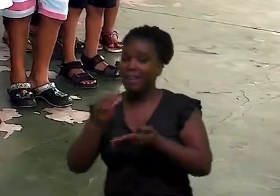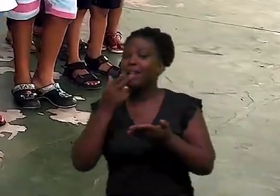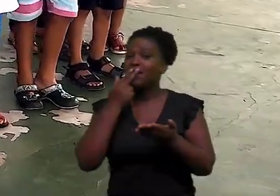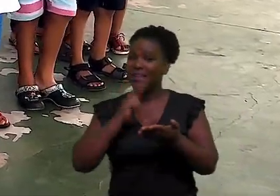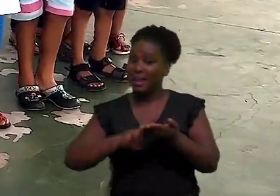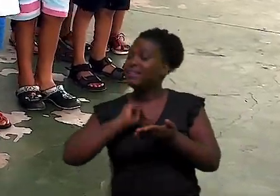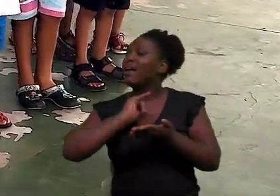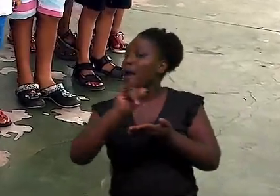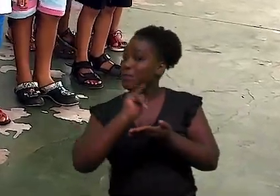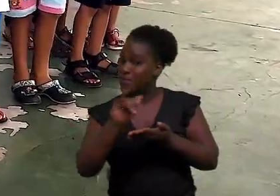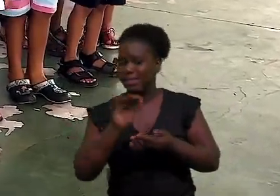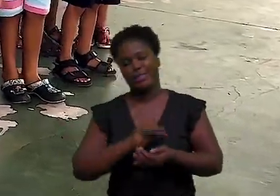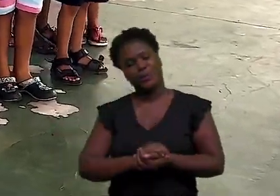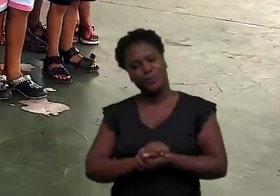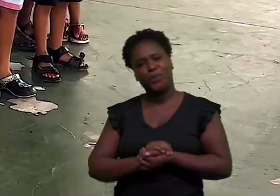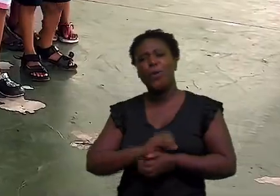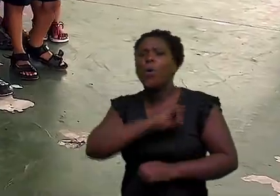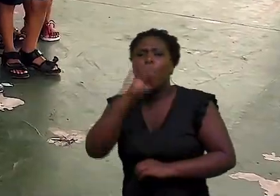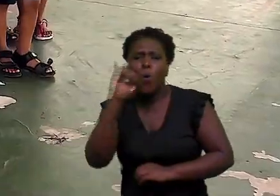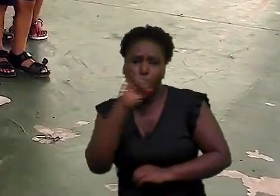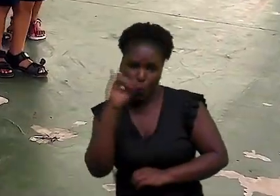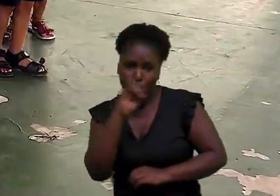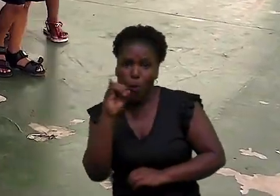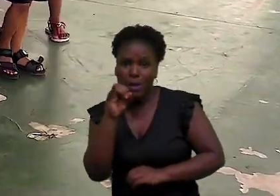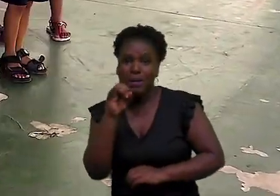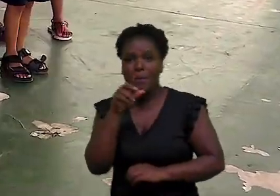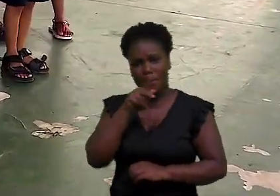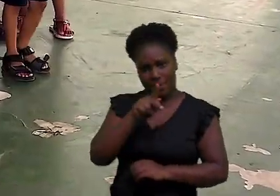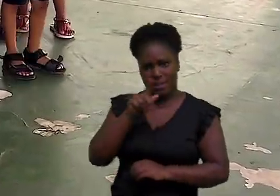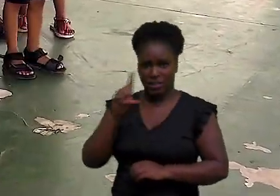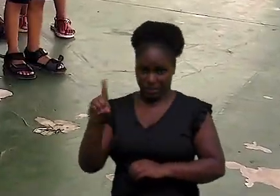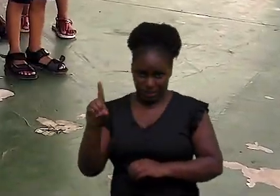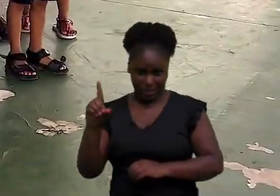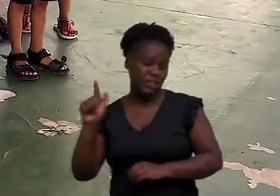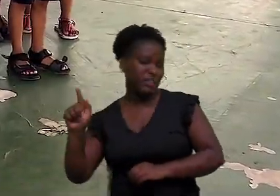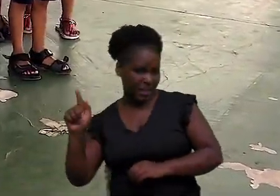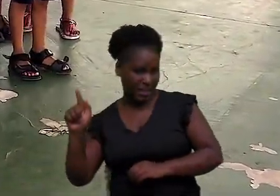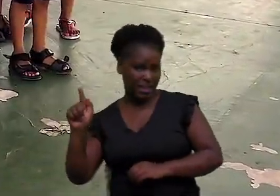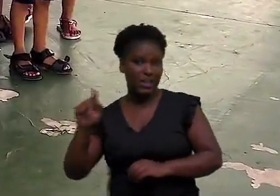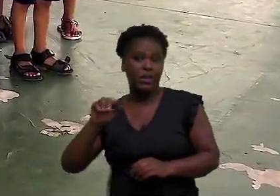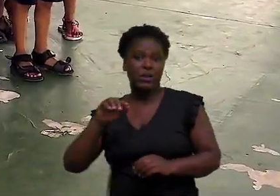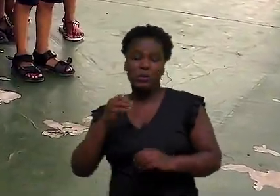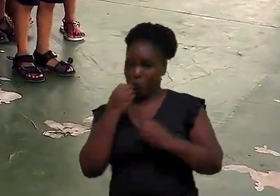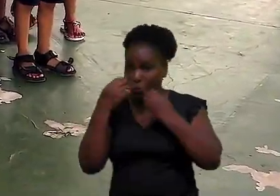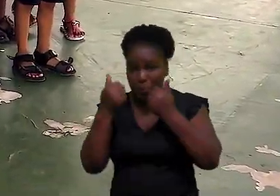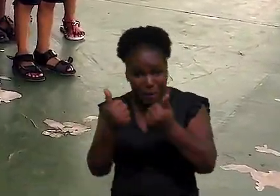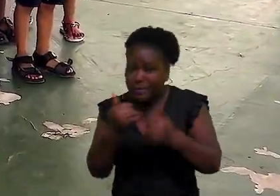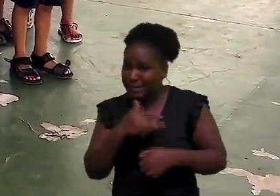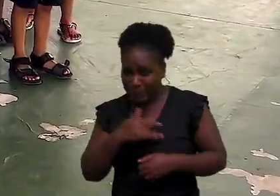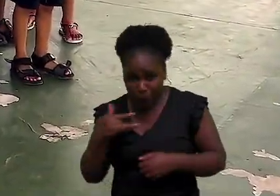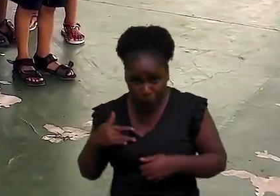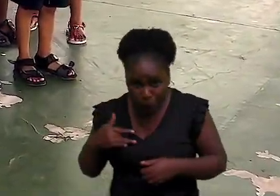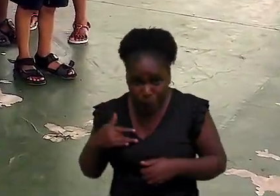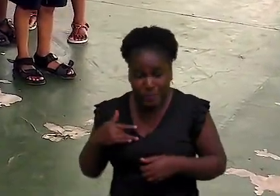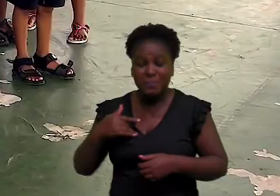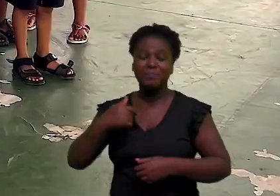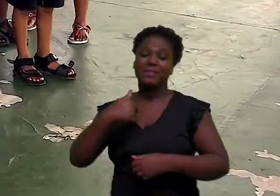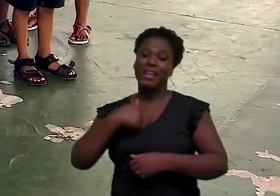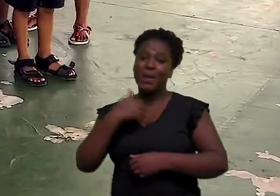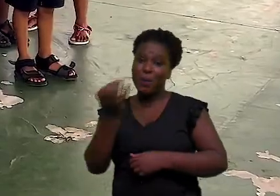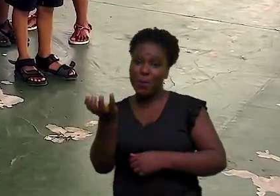PG, tudo bem com você? Queremos que saiba que estamos ansiosos para